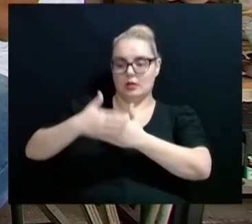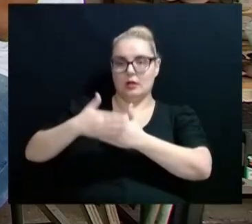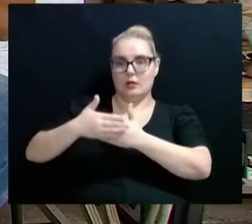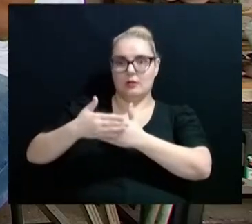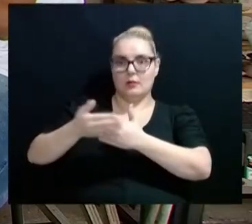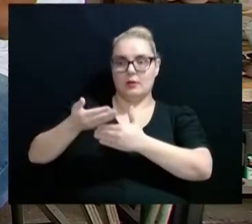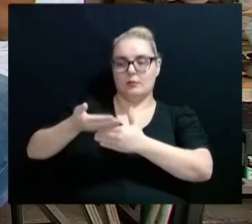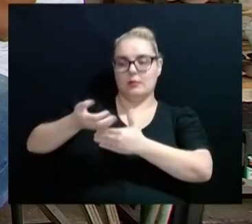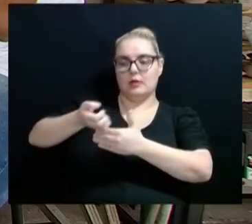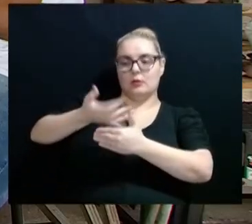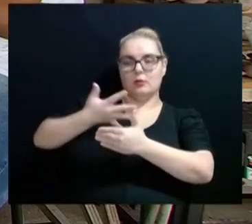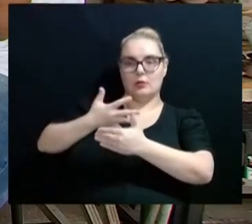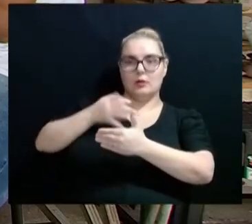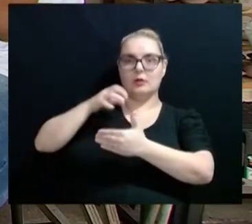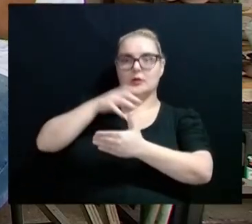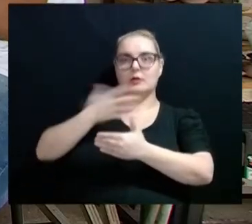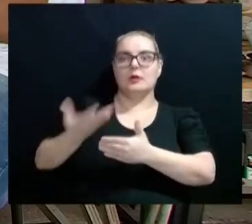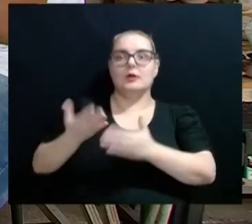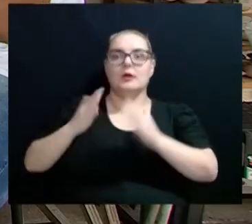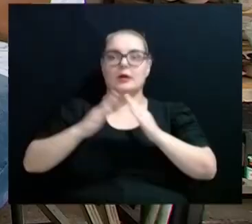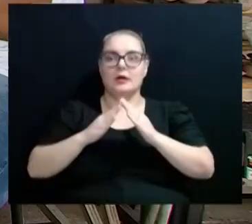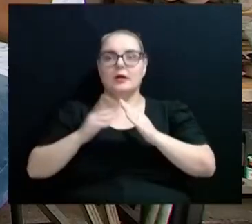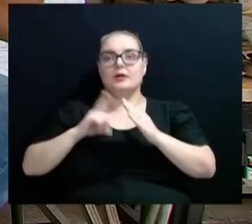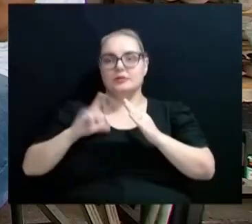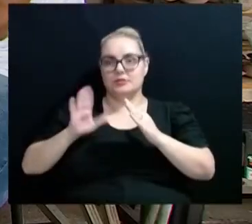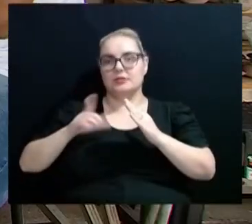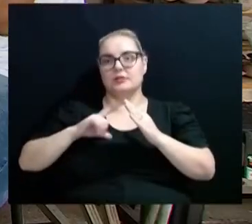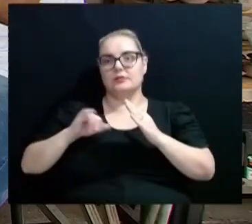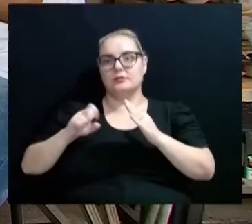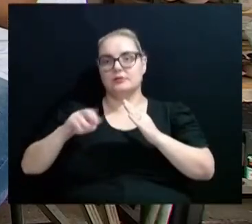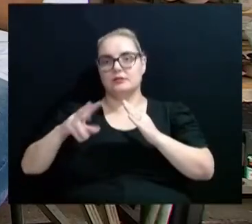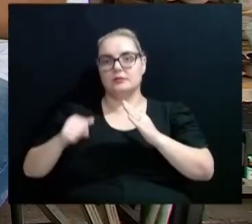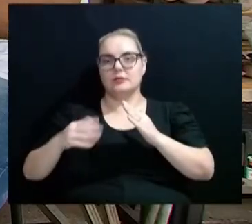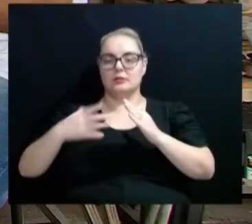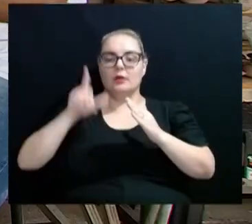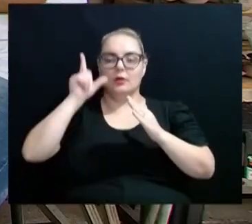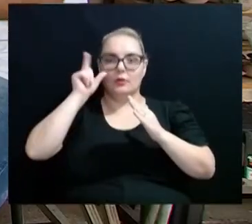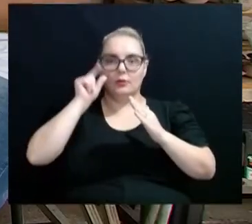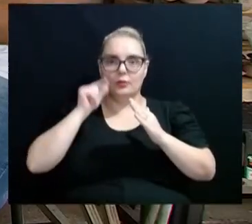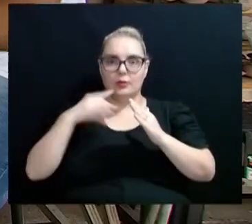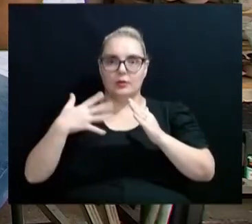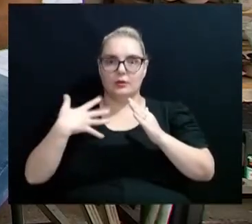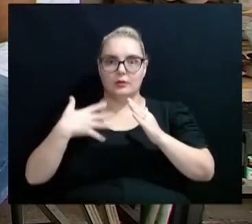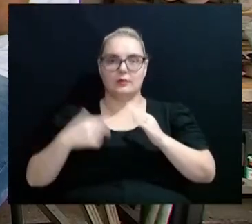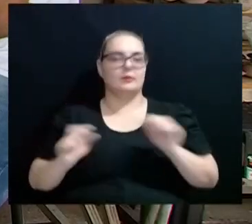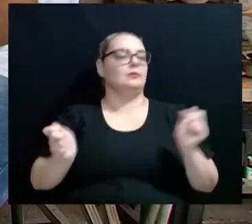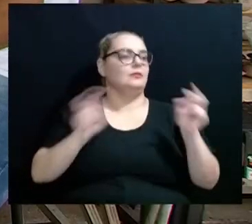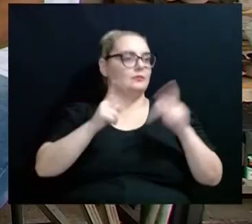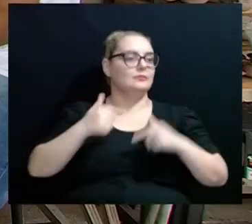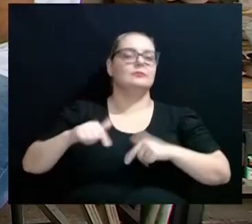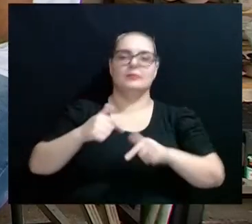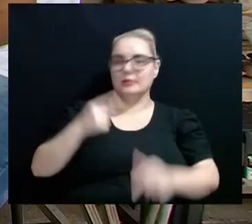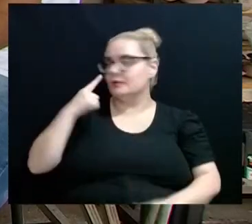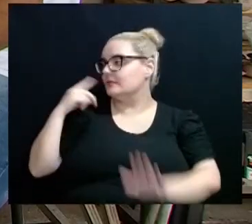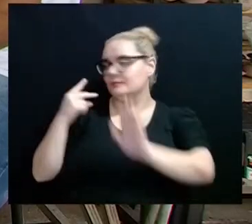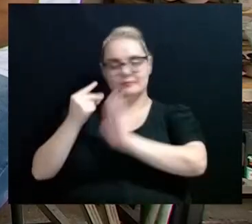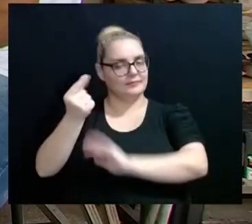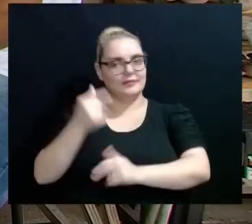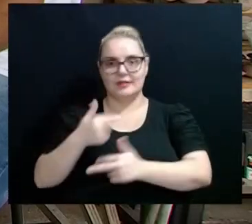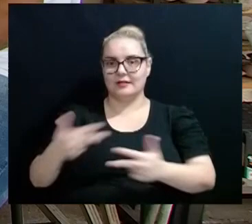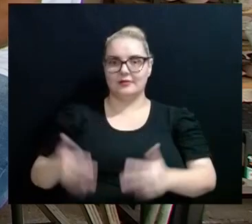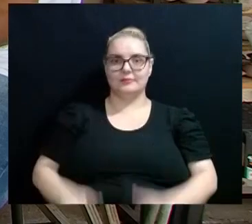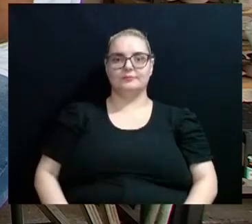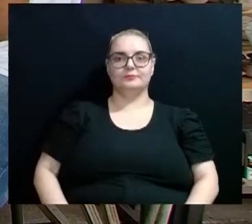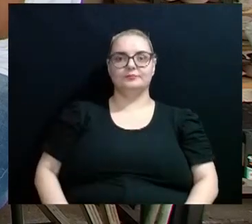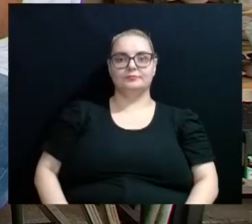o sol bate ali, aquece esse lado da pedra, mas ela não transmite. Aí como já o steel frame já tem isolamento, então isso refresca. Então, sempre antenado com o